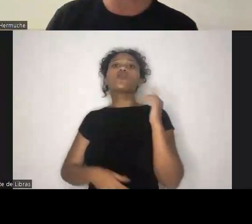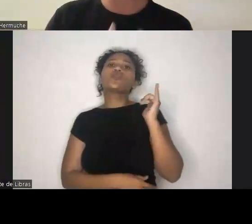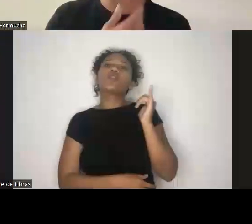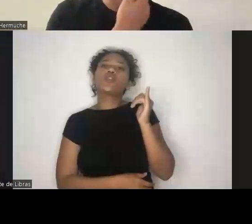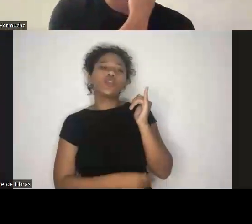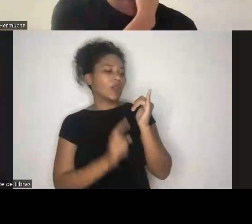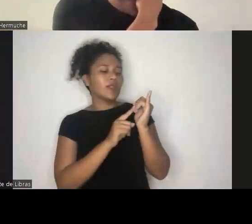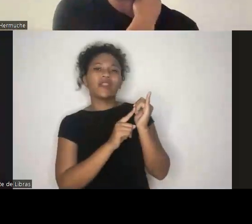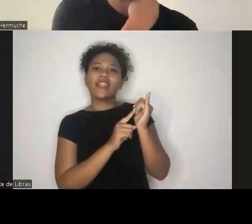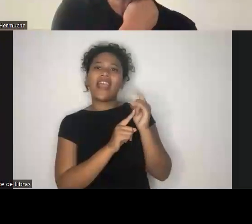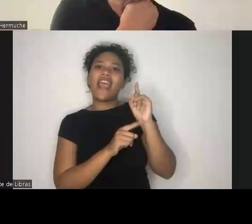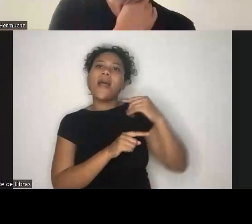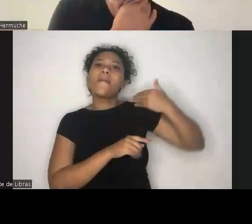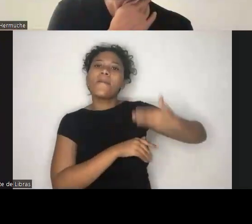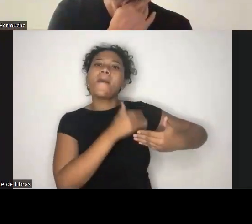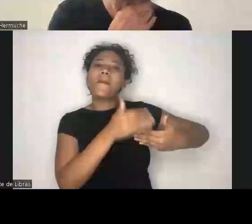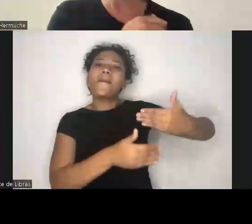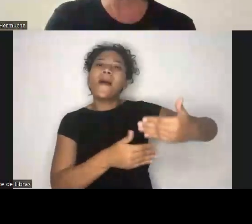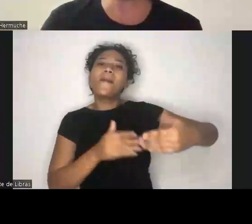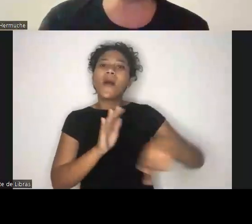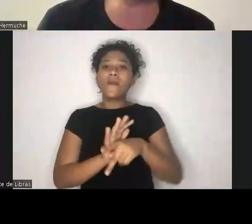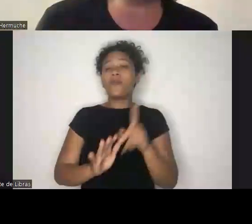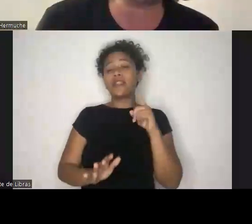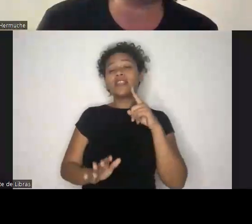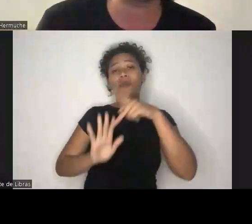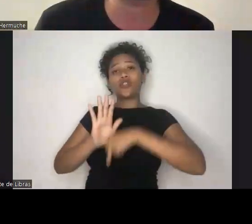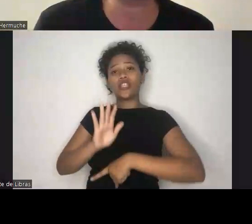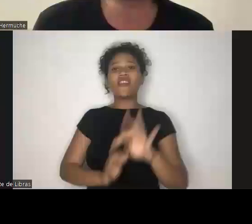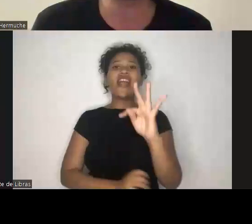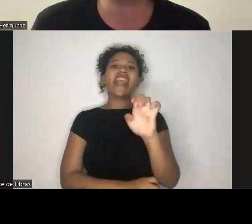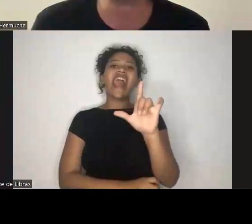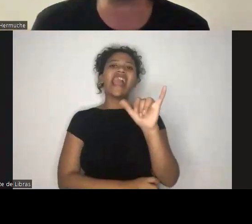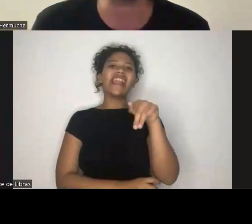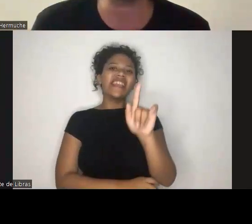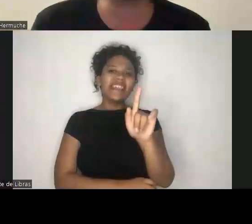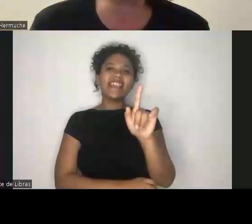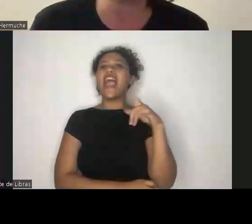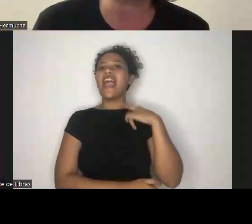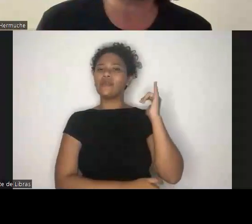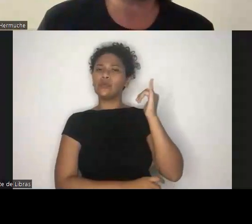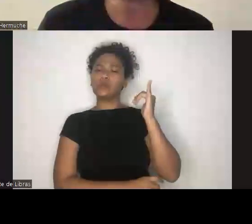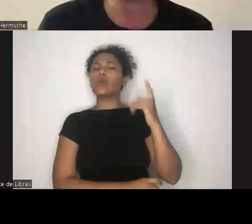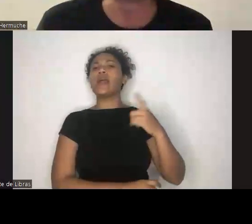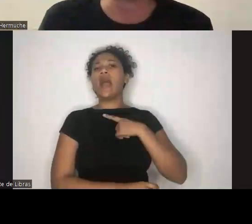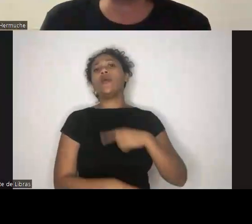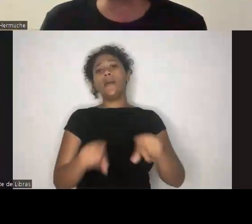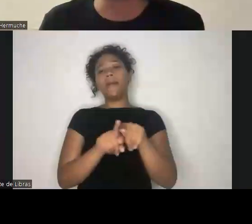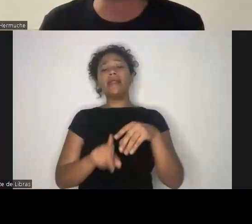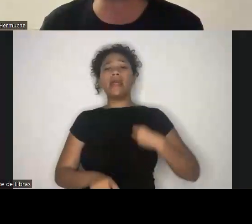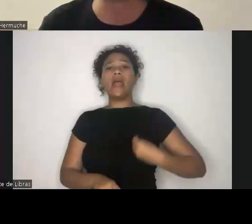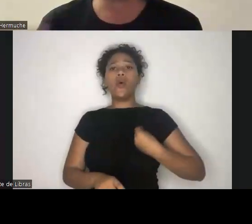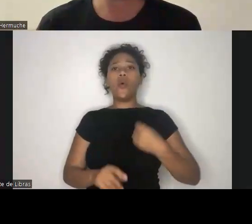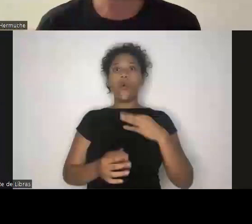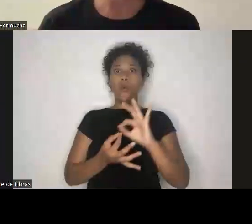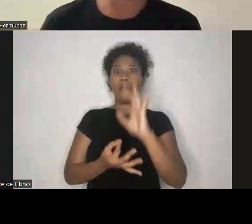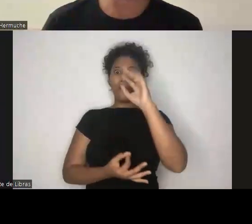desse projeto e mesmo depois de fazer a foto do projeto eu coloco também essa escala humana